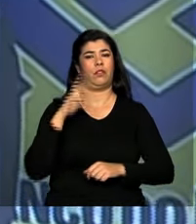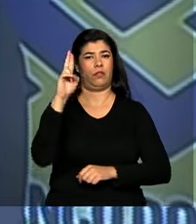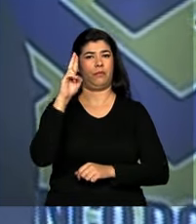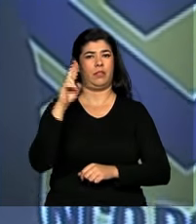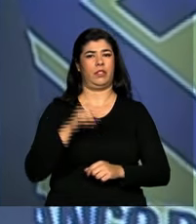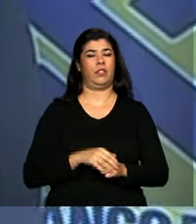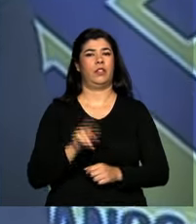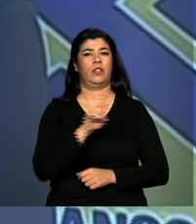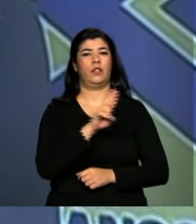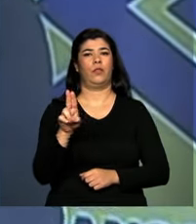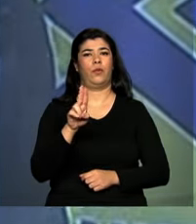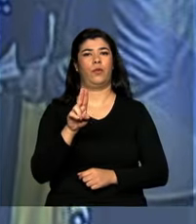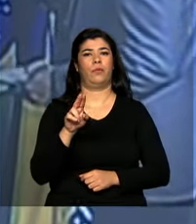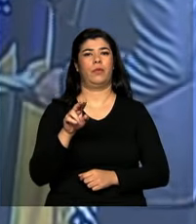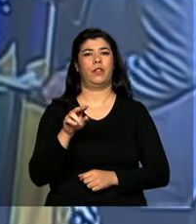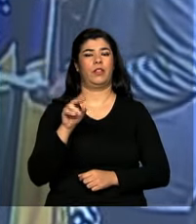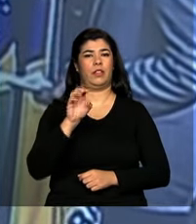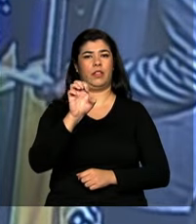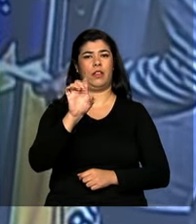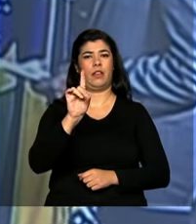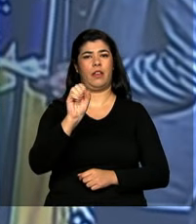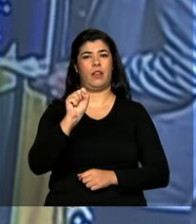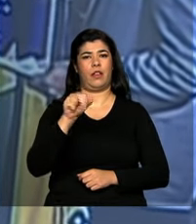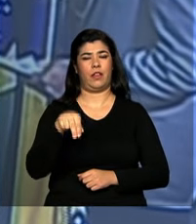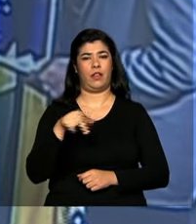Sul, Edson Bintin.